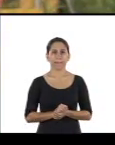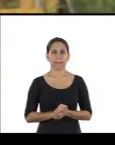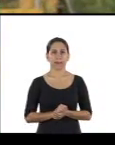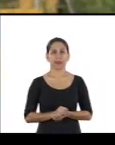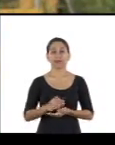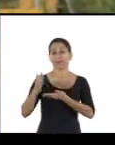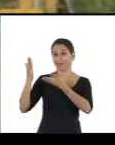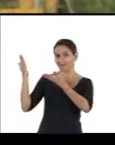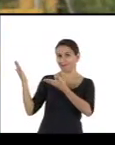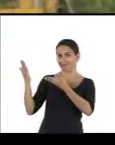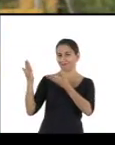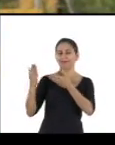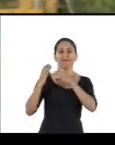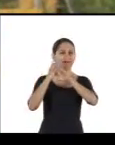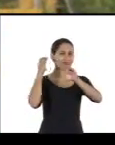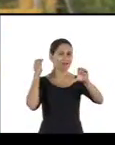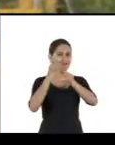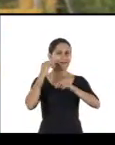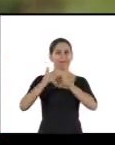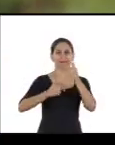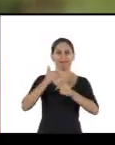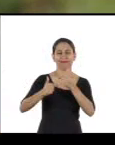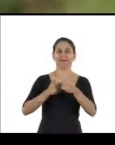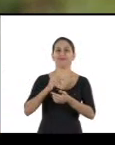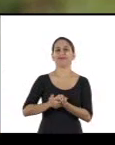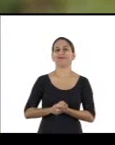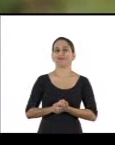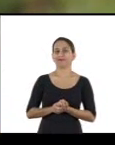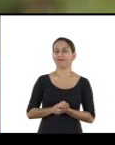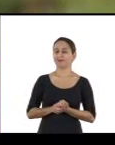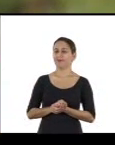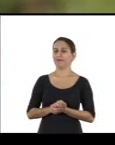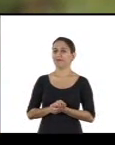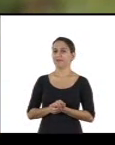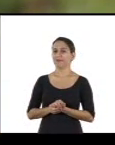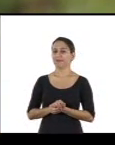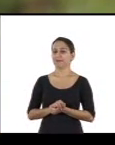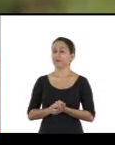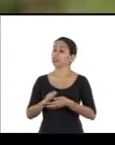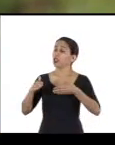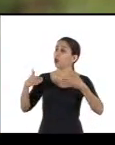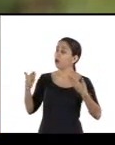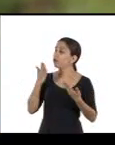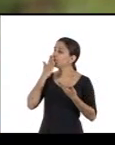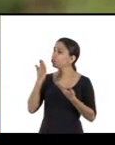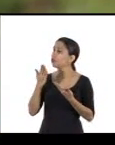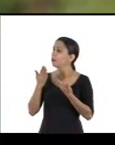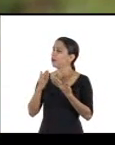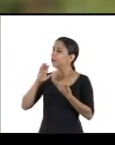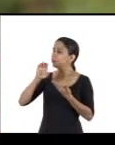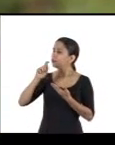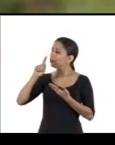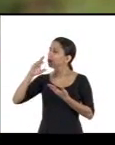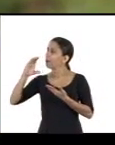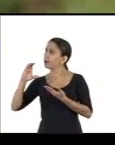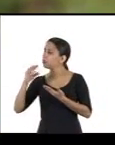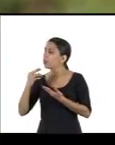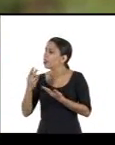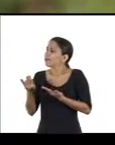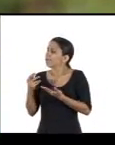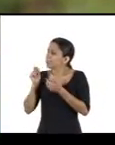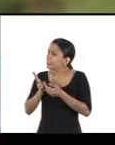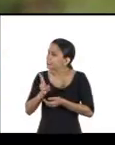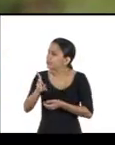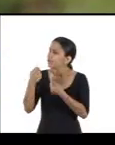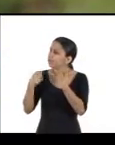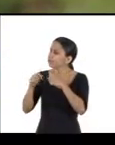O Benônimo é o engenheiro de segurança aqui da empresa. Benônimo, quais são os equipamentos de proteção coletiva que não podem faltar numa mina subterrânea?